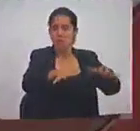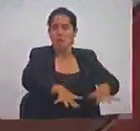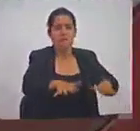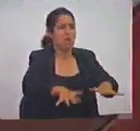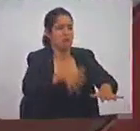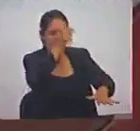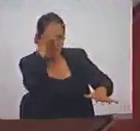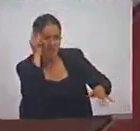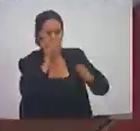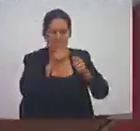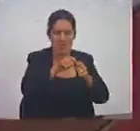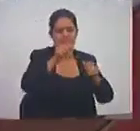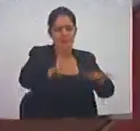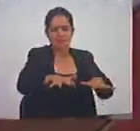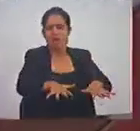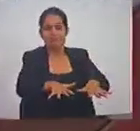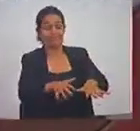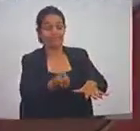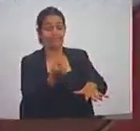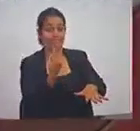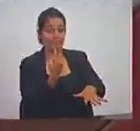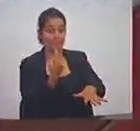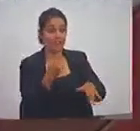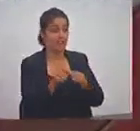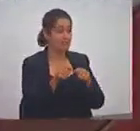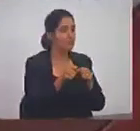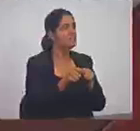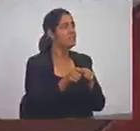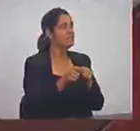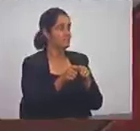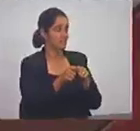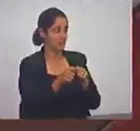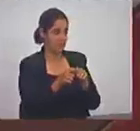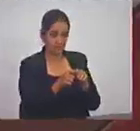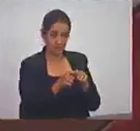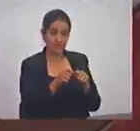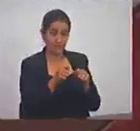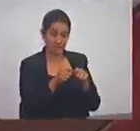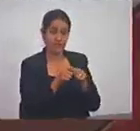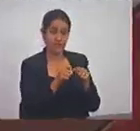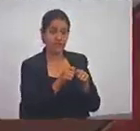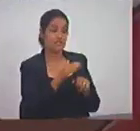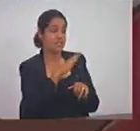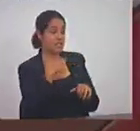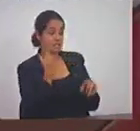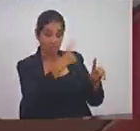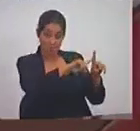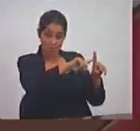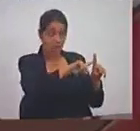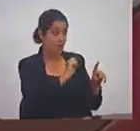prefeito tem que fazer cemitério, criar mais... eu concordo, tem que fazer mesmo, mas agora ele lá no comando da Secretaria da Assistência, que ele